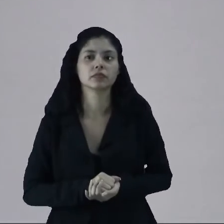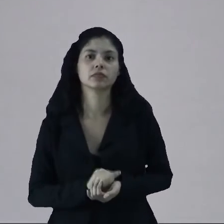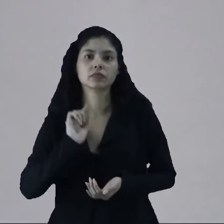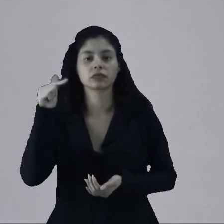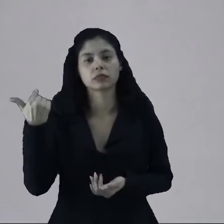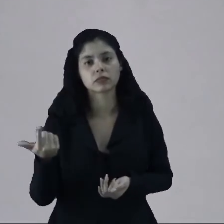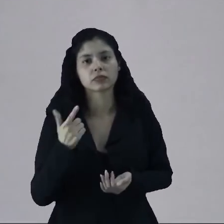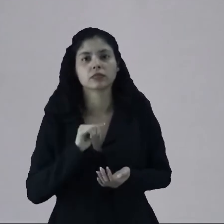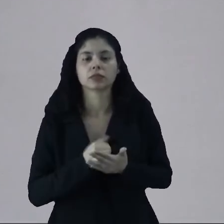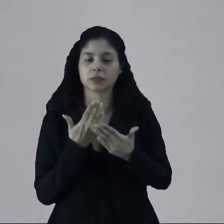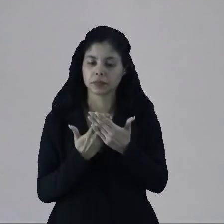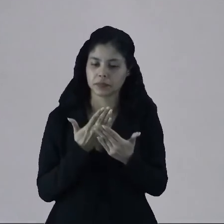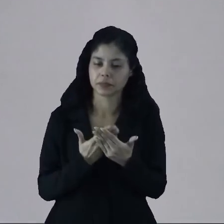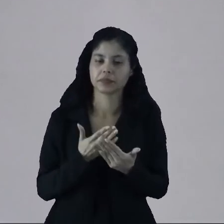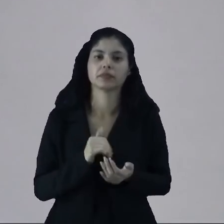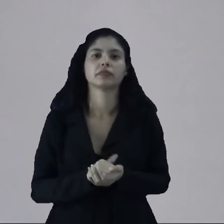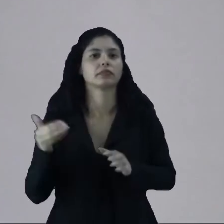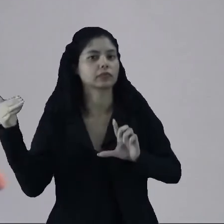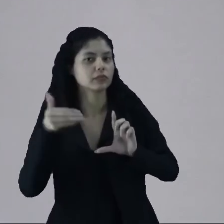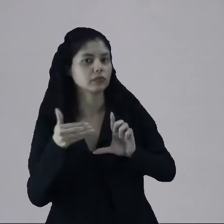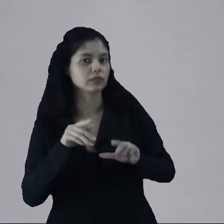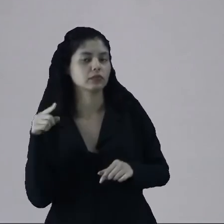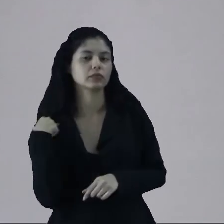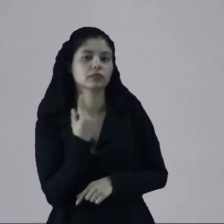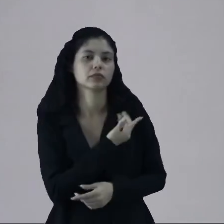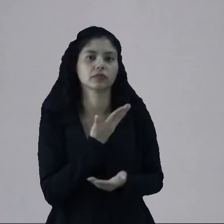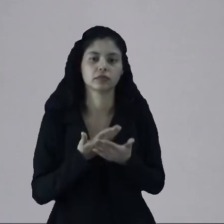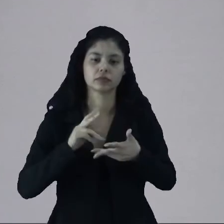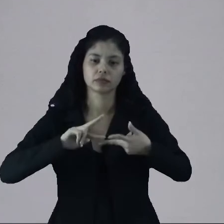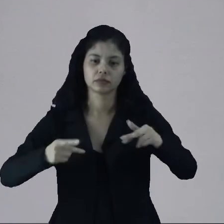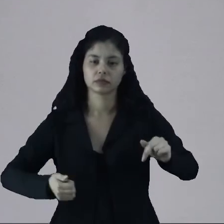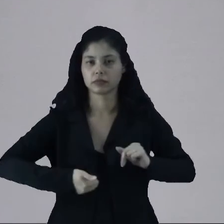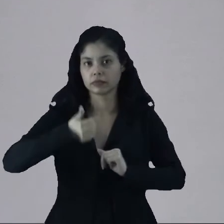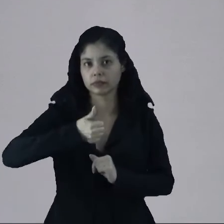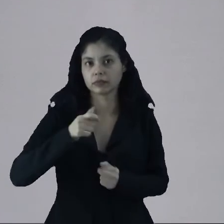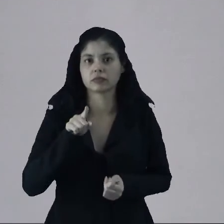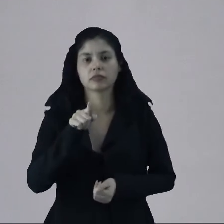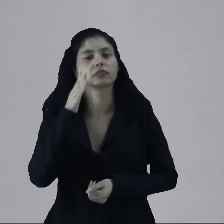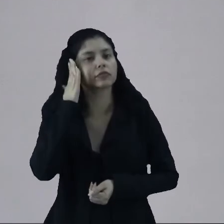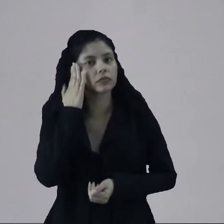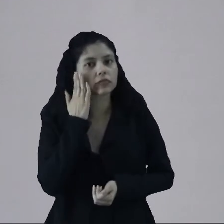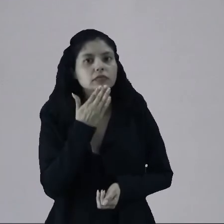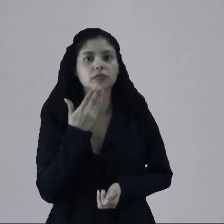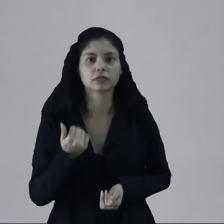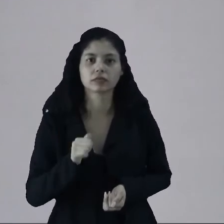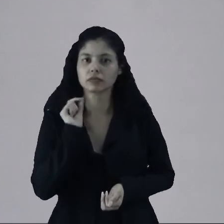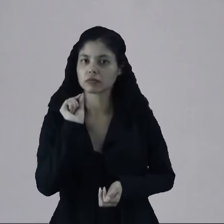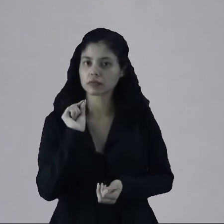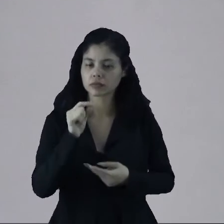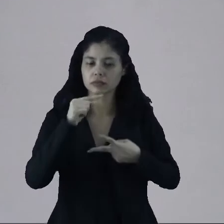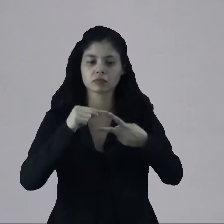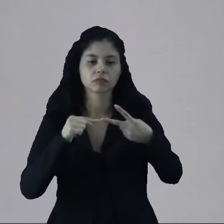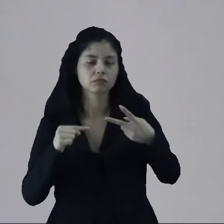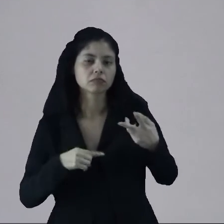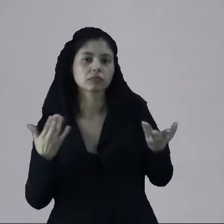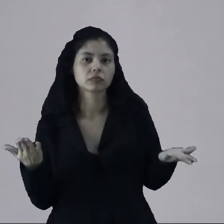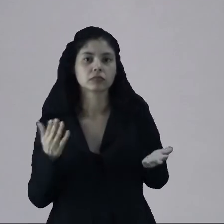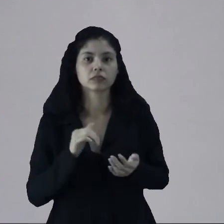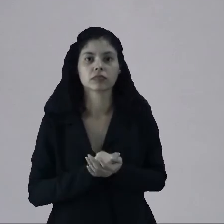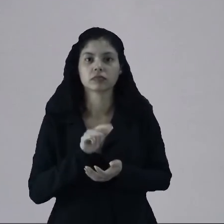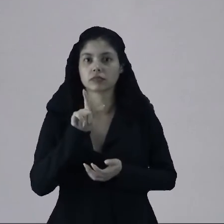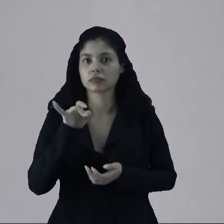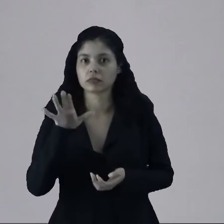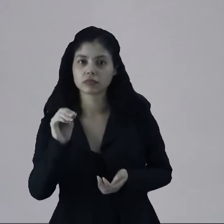e os outros meios de estudo, acesse a nossa aula de Genética 1 para você entender o que é um gene, o que é um cromossomo, o que é